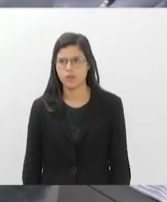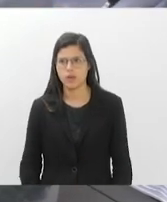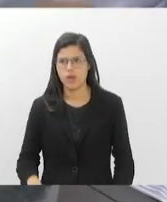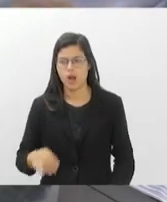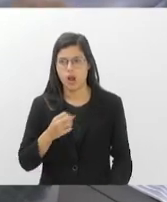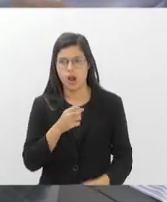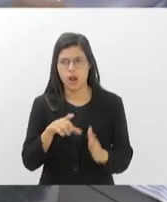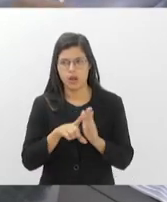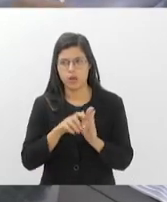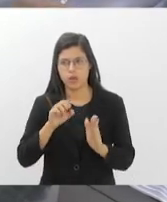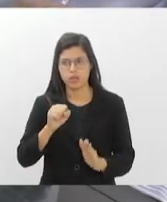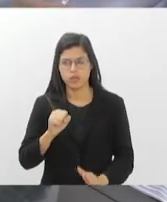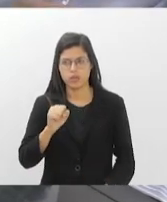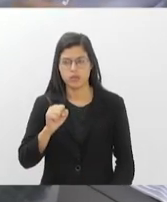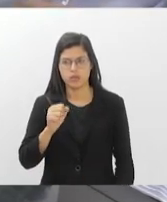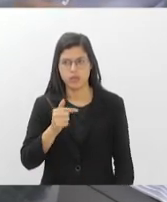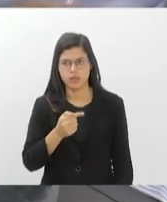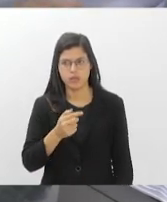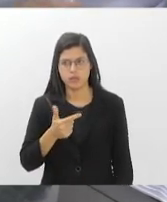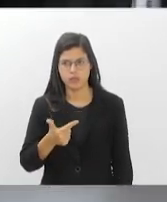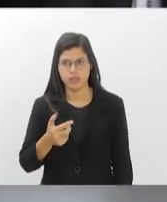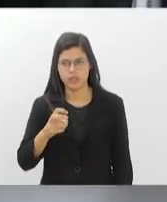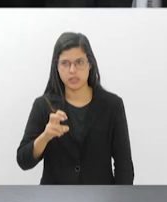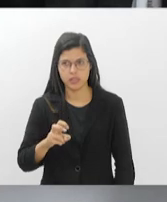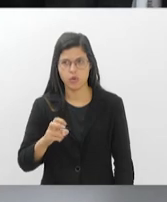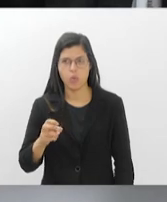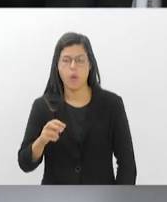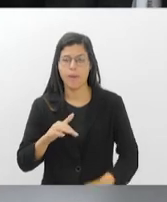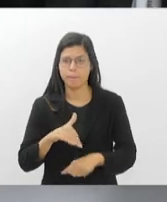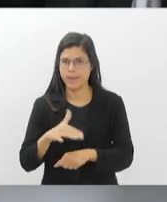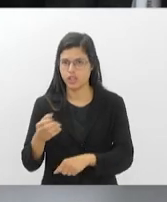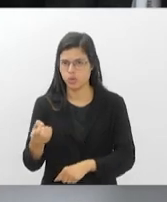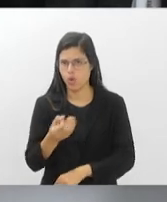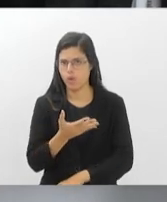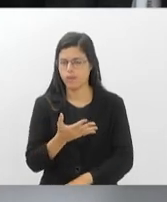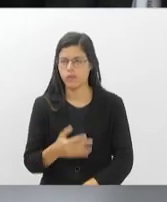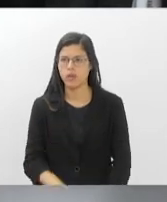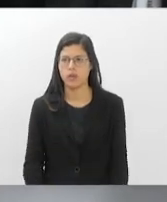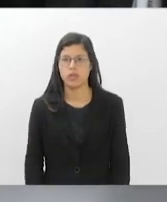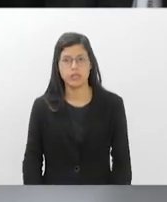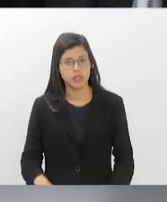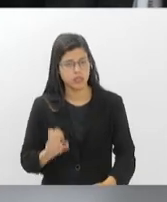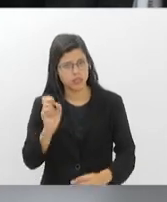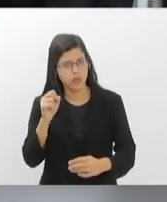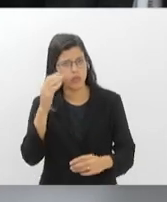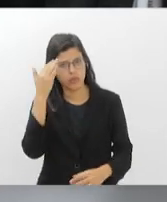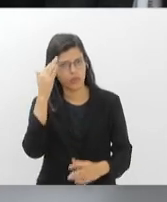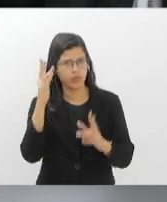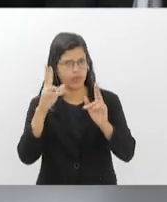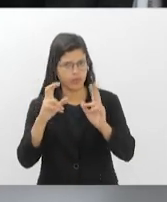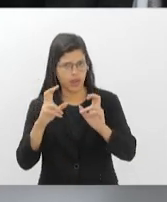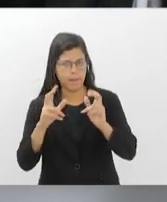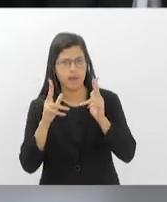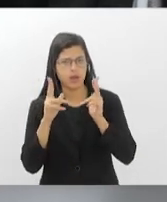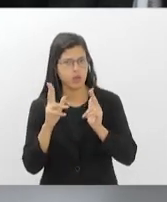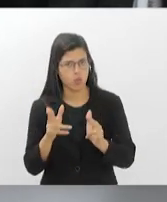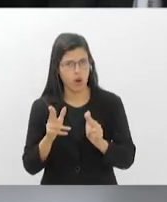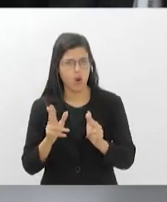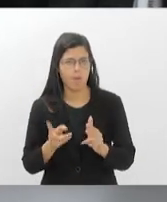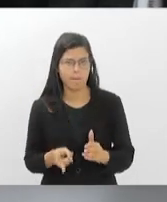A 8.625, ela é mais recente. Não, isso eu entendo. Tá? Assim, na verdade, o tema é o mesmo. É o mesmo. Uma lei, que é